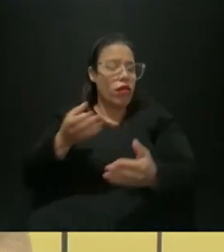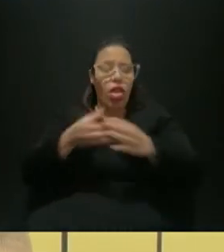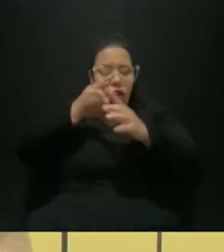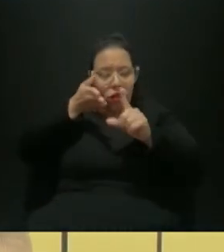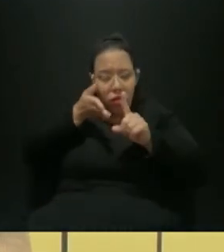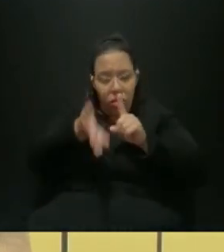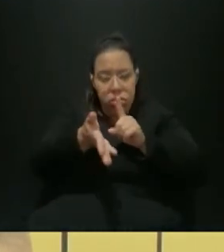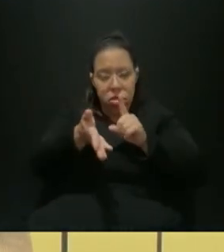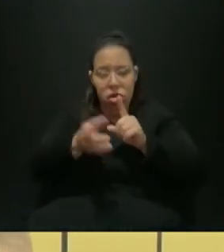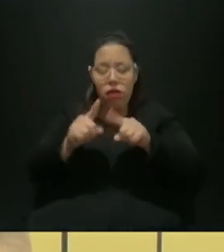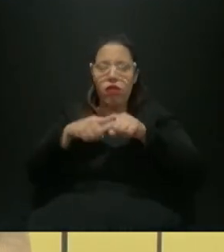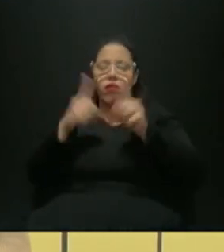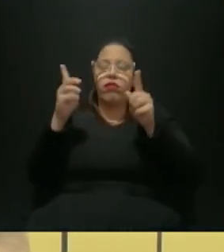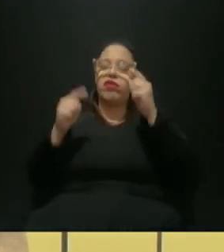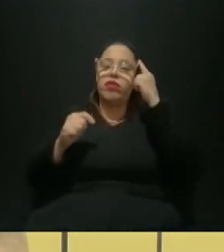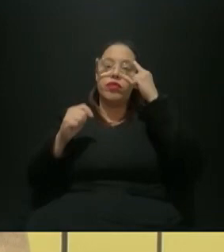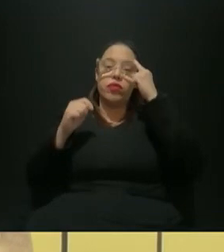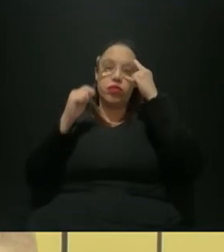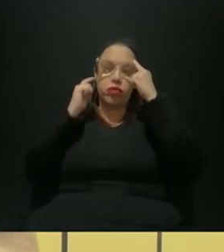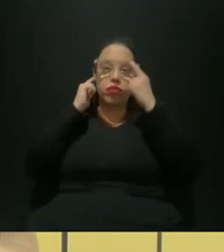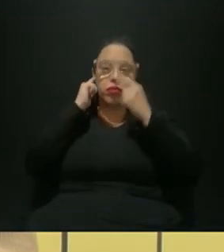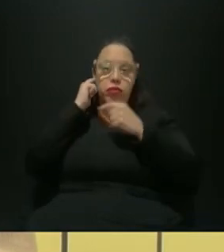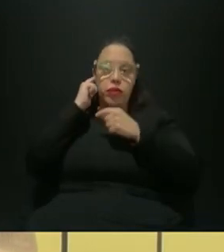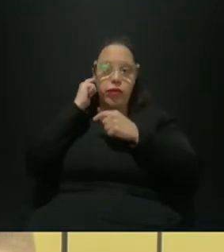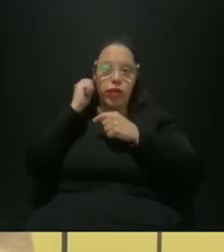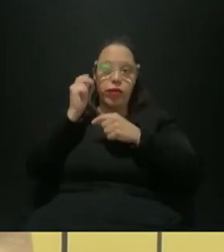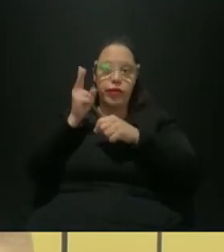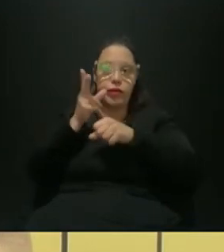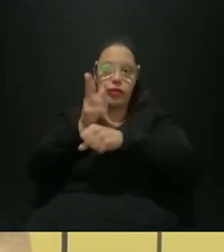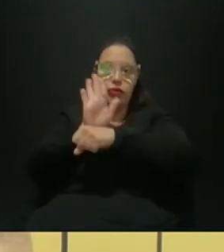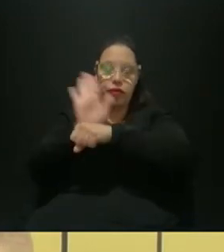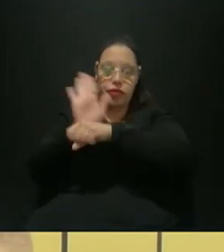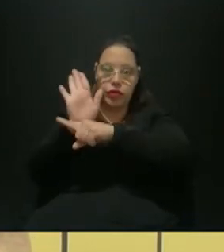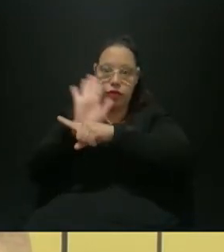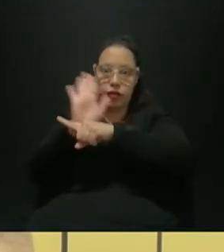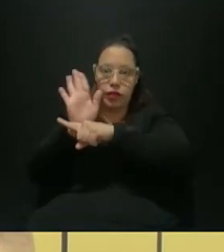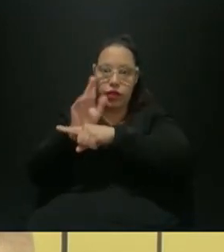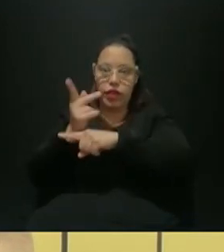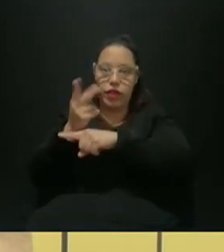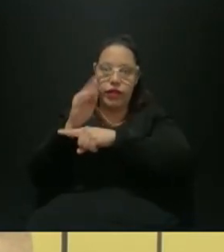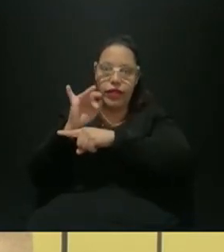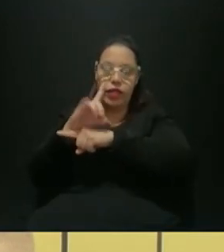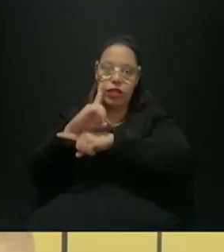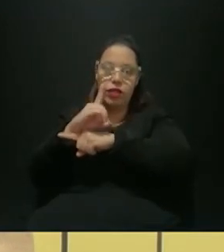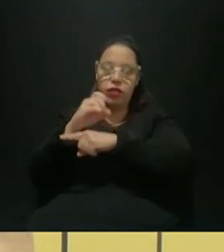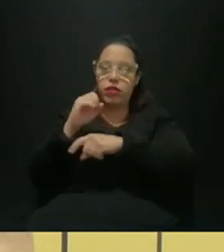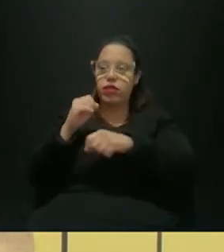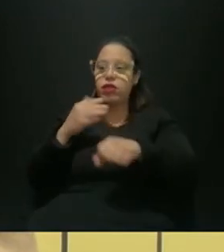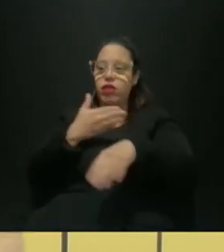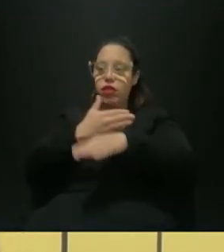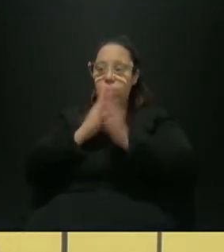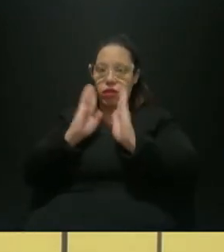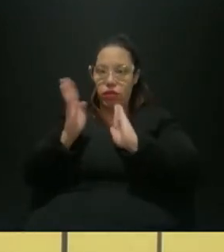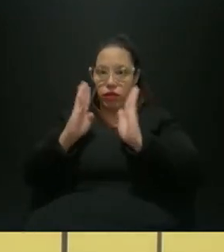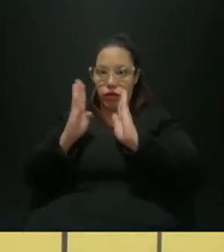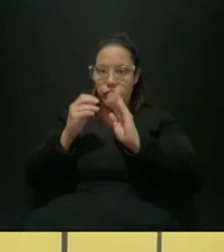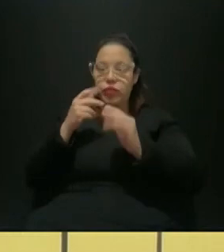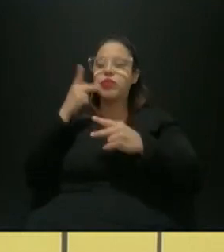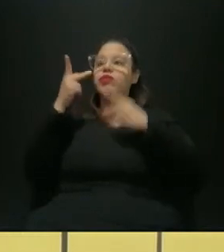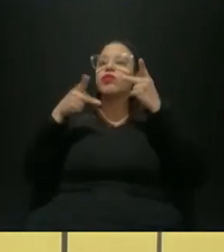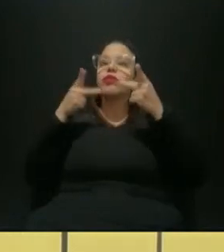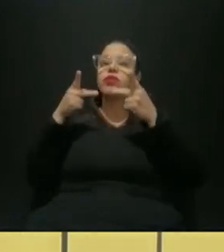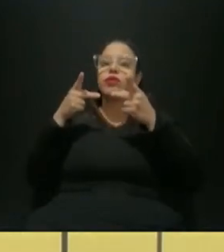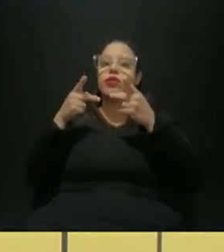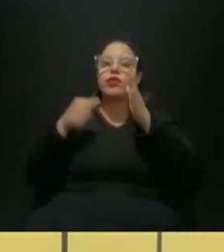mais, tem uns vídeos de Harvard muito interessantes que mostram esse período e falam que a única maneira de recuperar